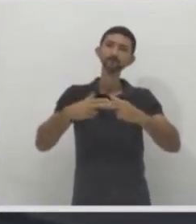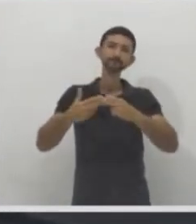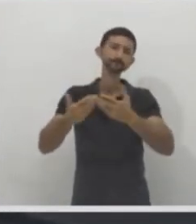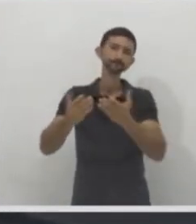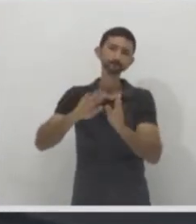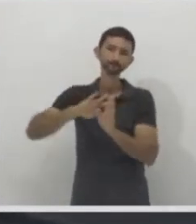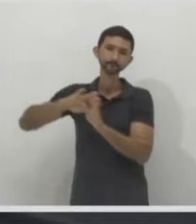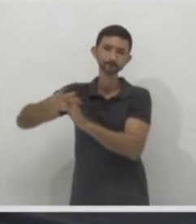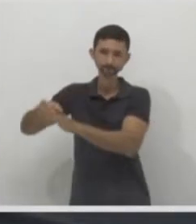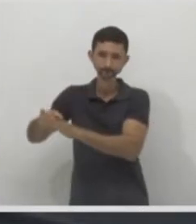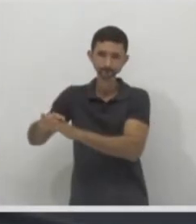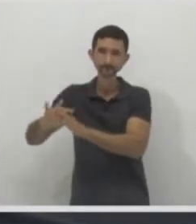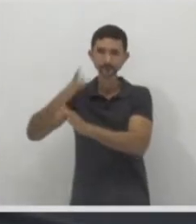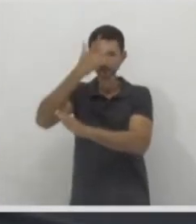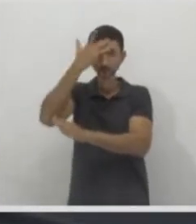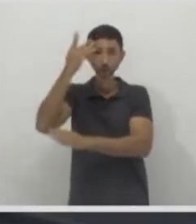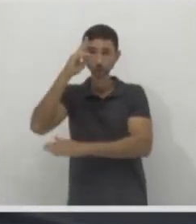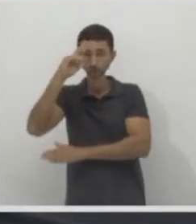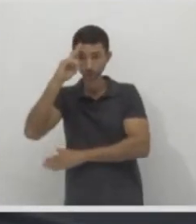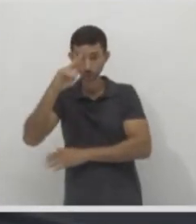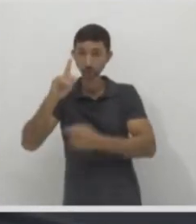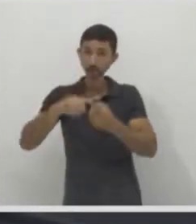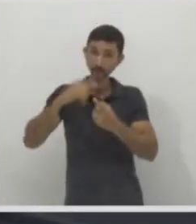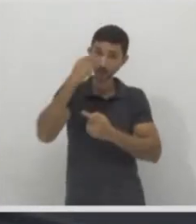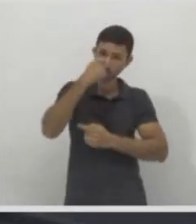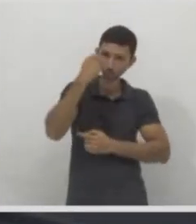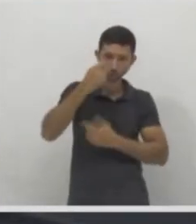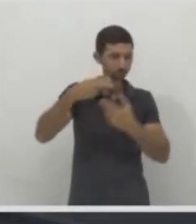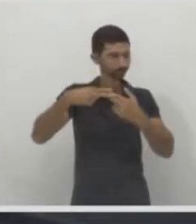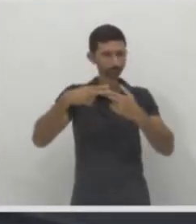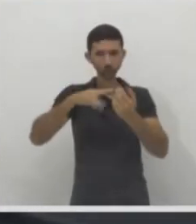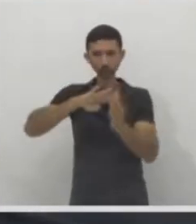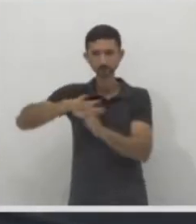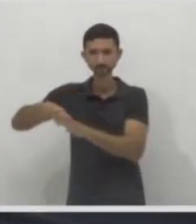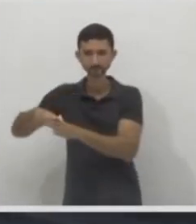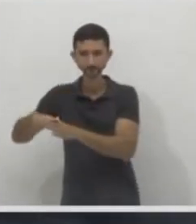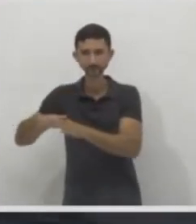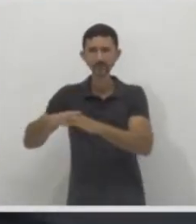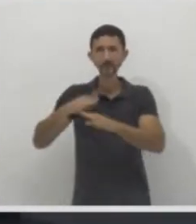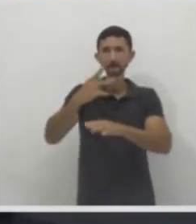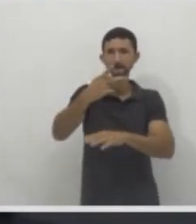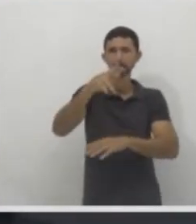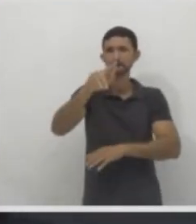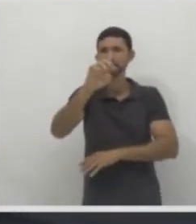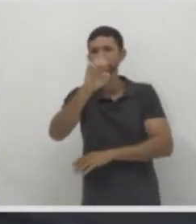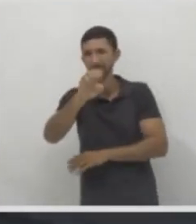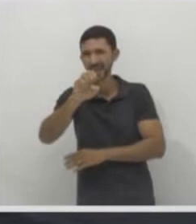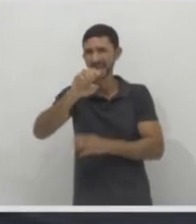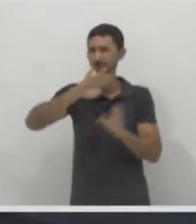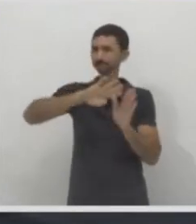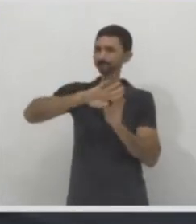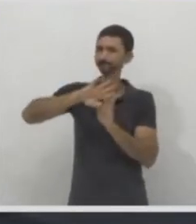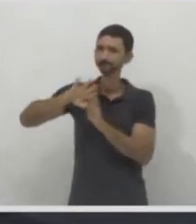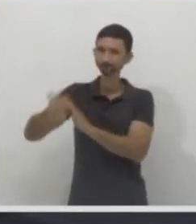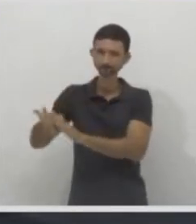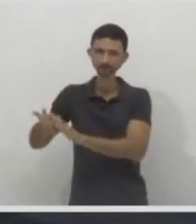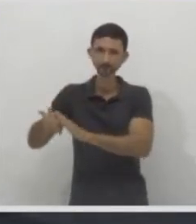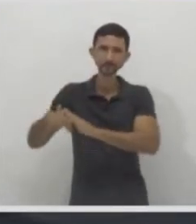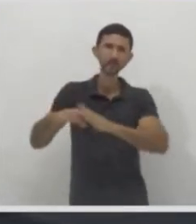pela maioria dos historiadores e autores, porque essa expressão pré-história, nós vamos ver daqui a pouco, é como